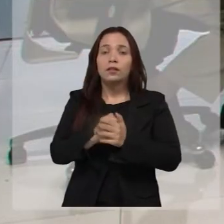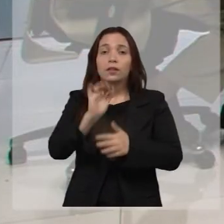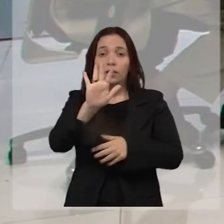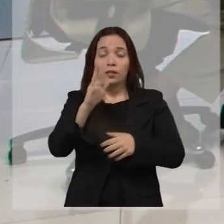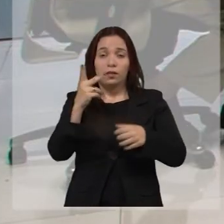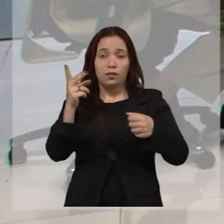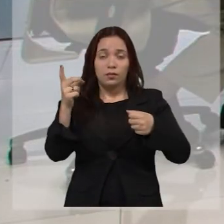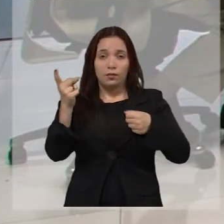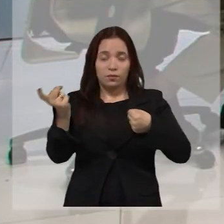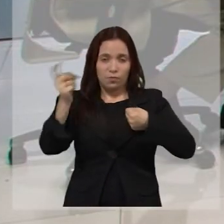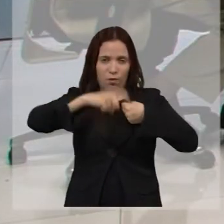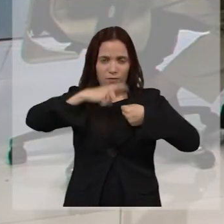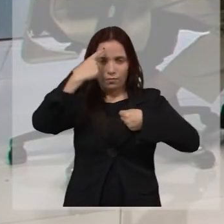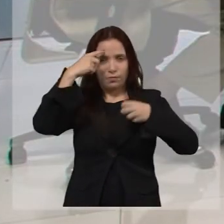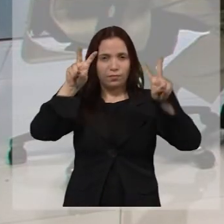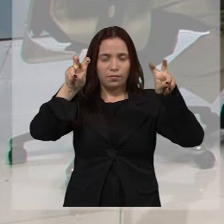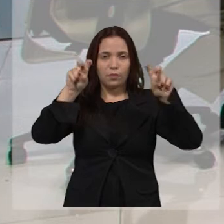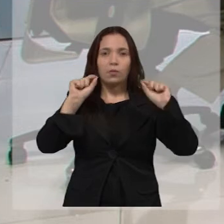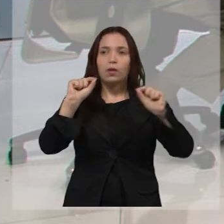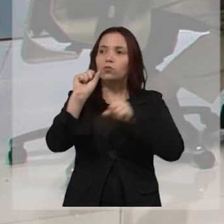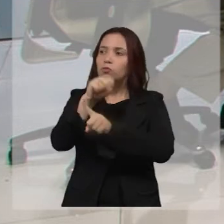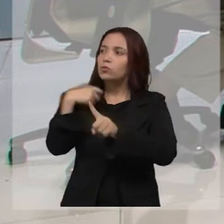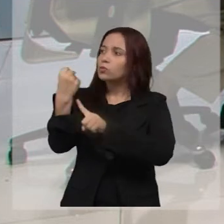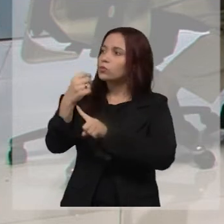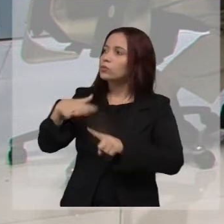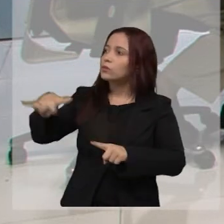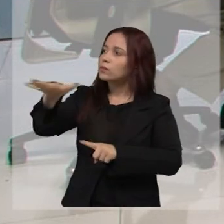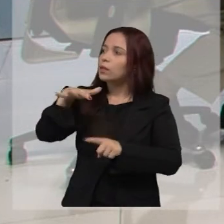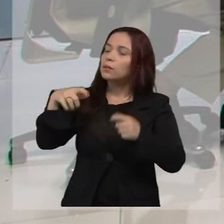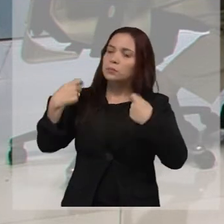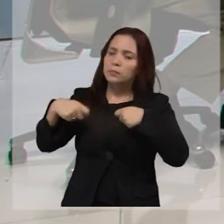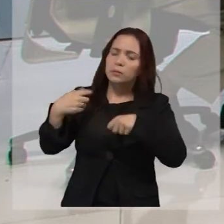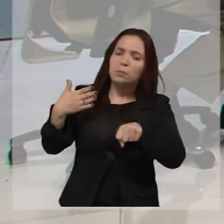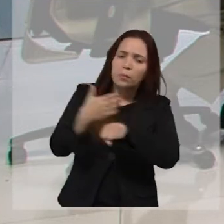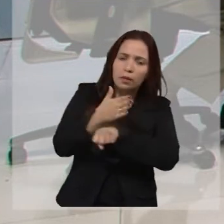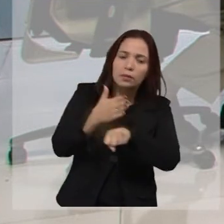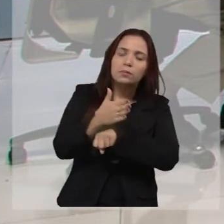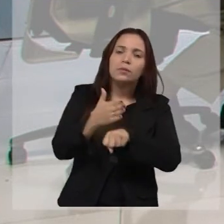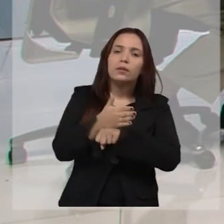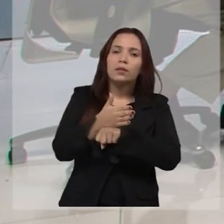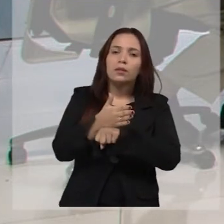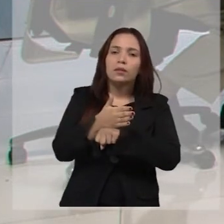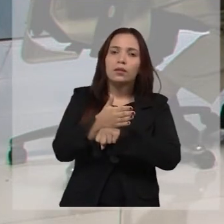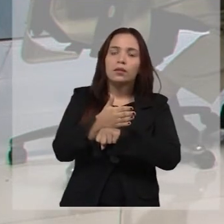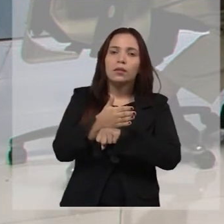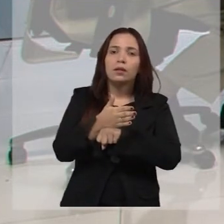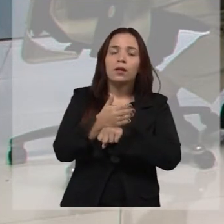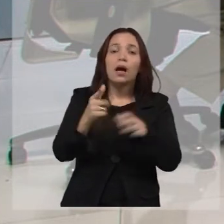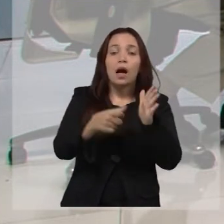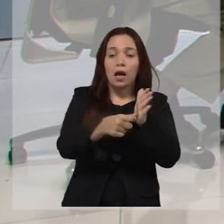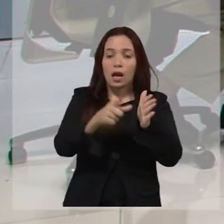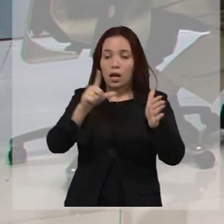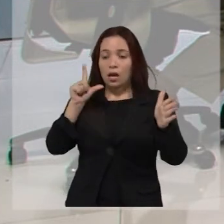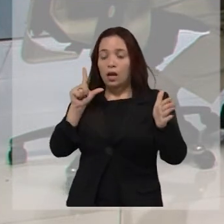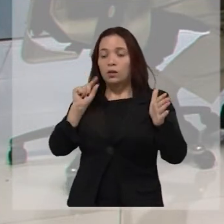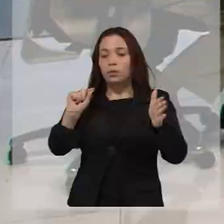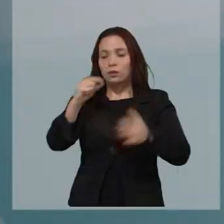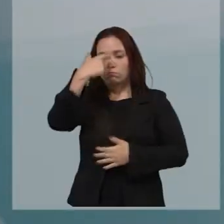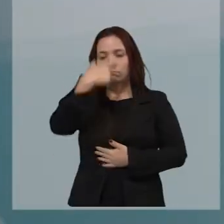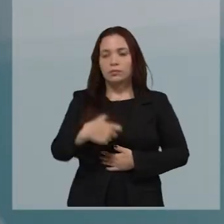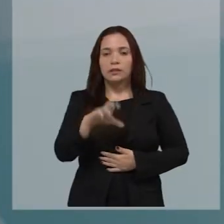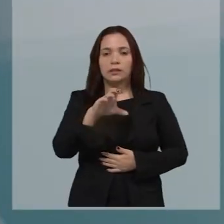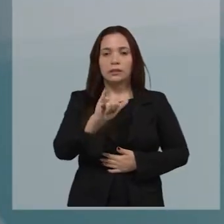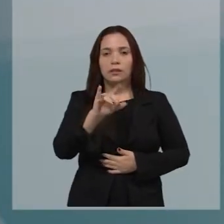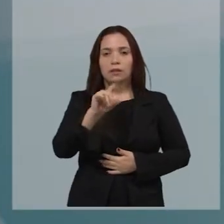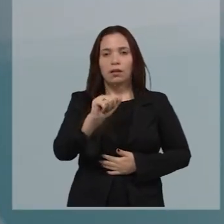sobre a questão da sociedade civil, né? Ela entender que ela precisa participar nisso, eu acho que ela vem bem antes de chegar no presídio, né? A gente como